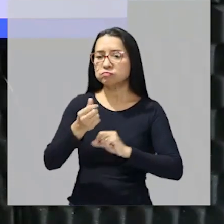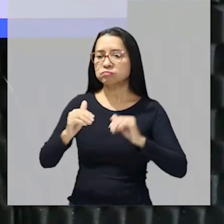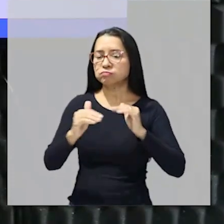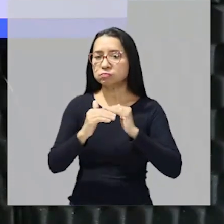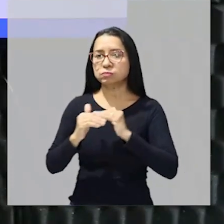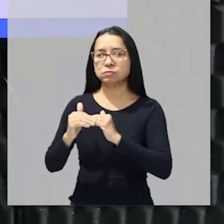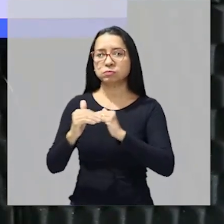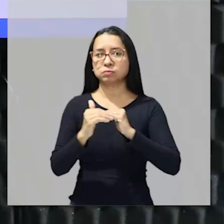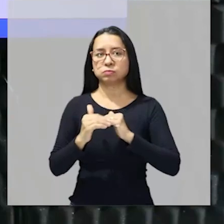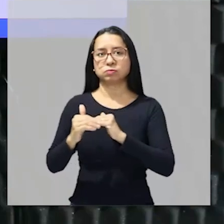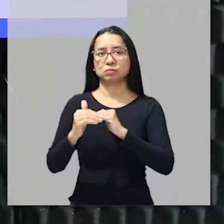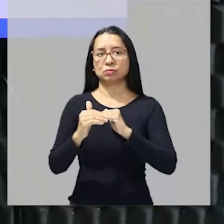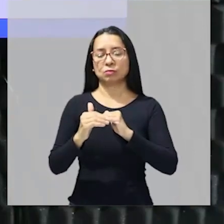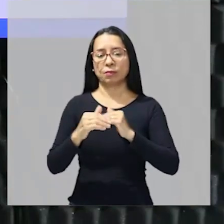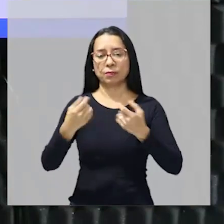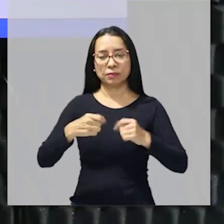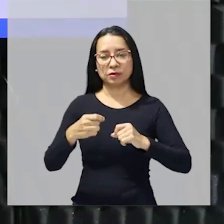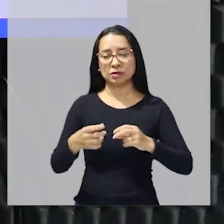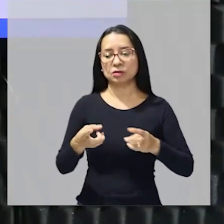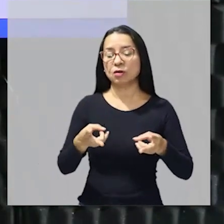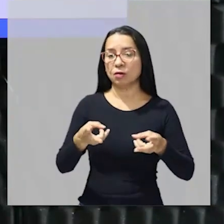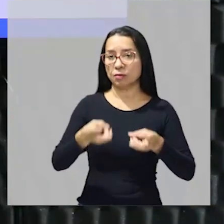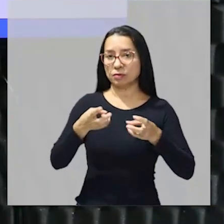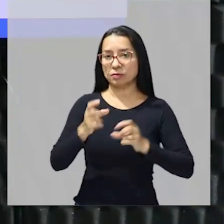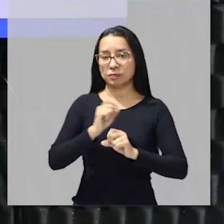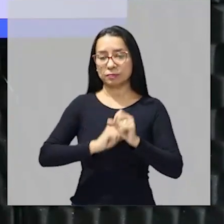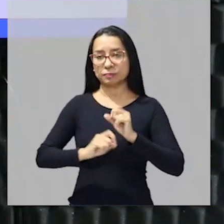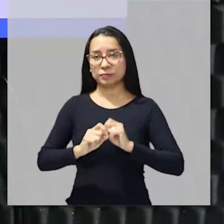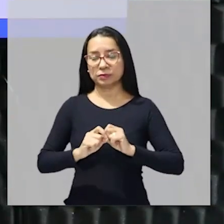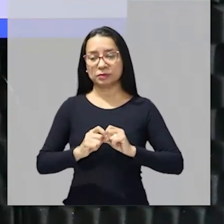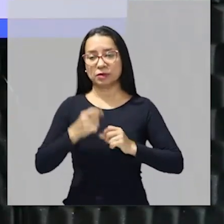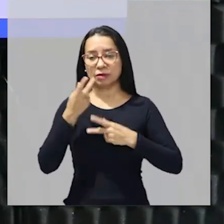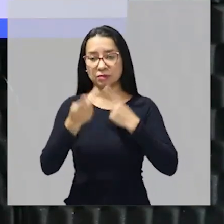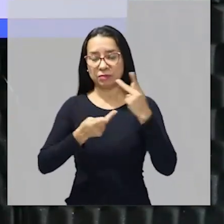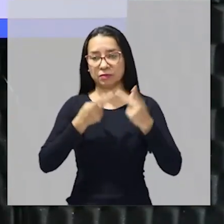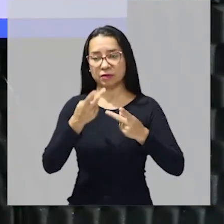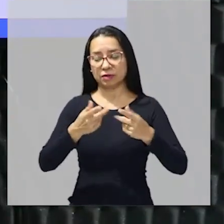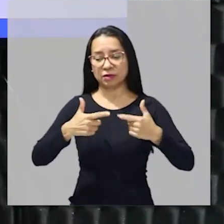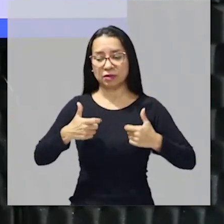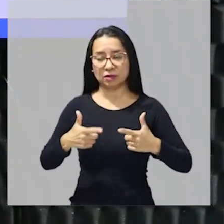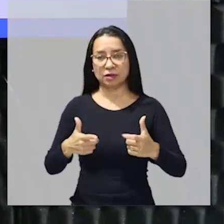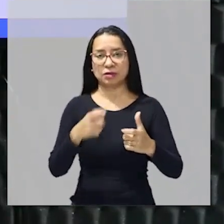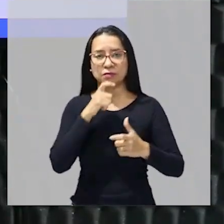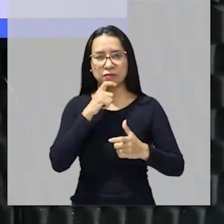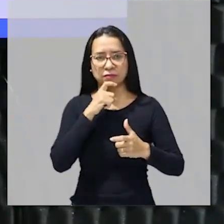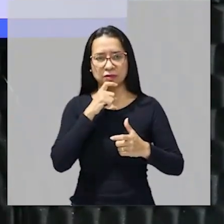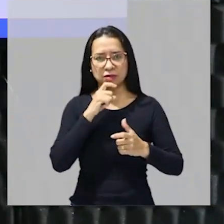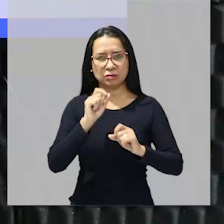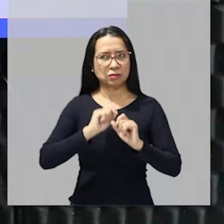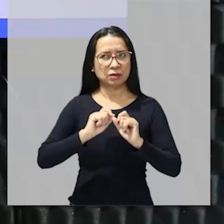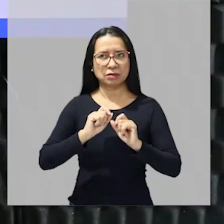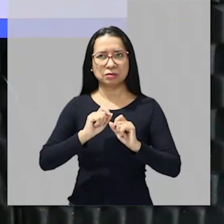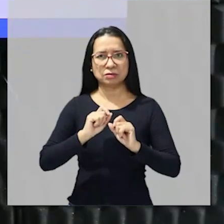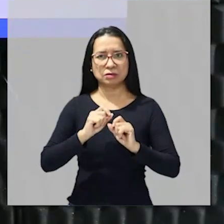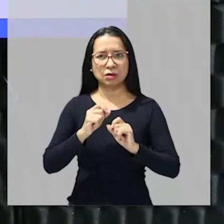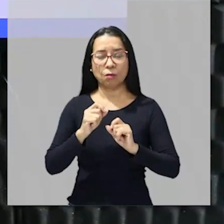Fria, ela é uma guerra, olha só, ela é uma guerra que não é que seja impossível,